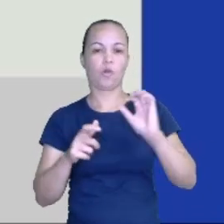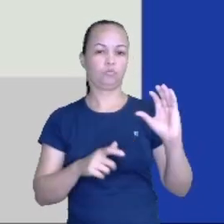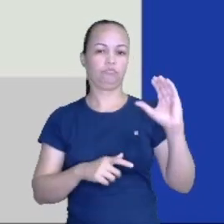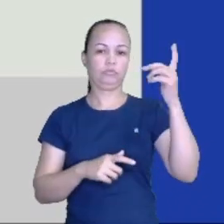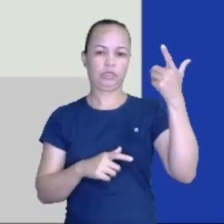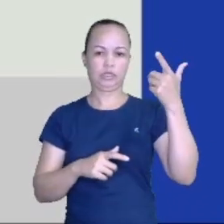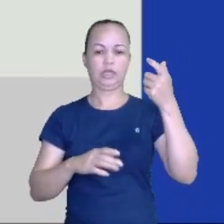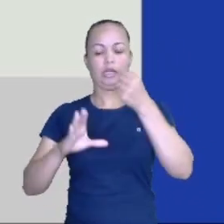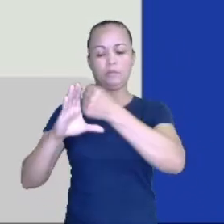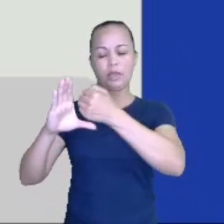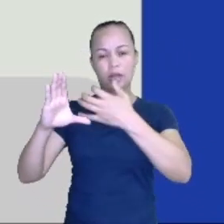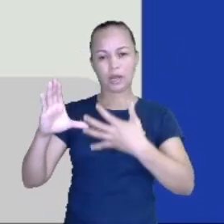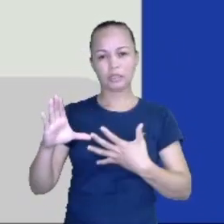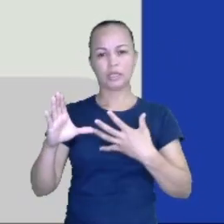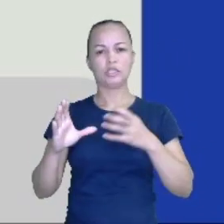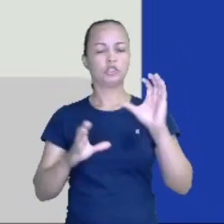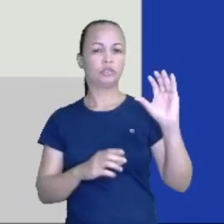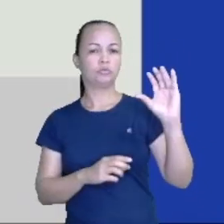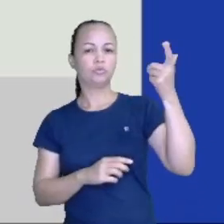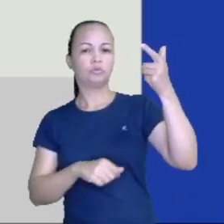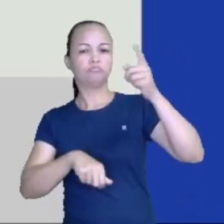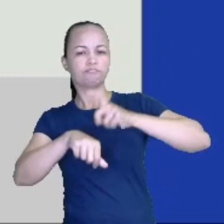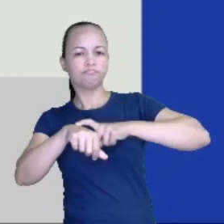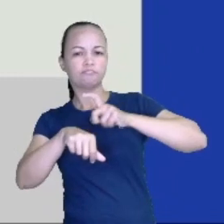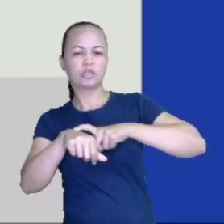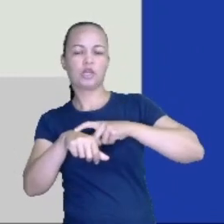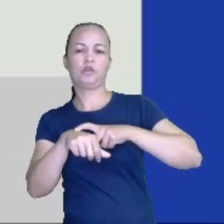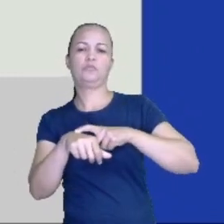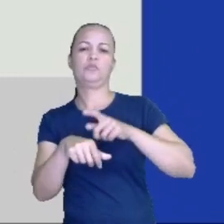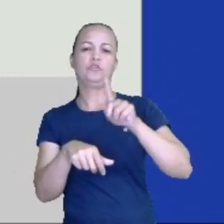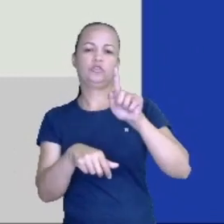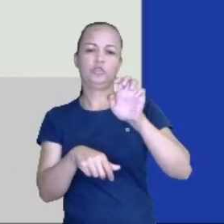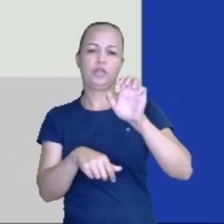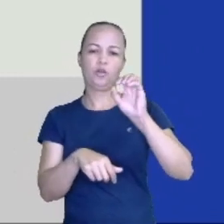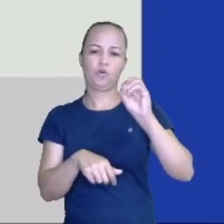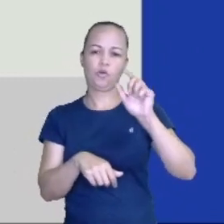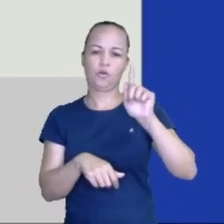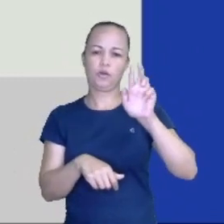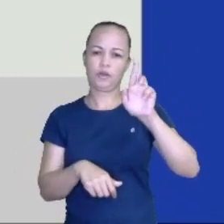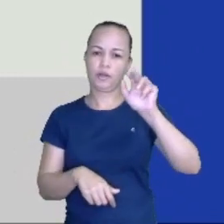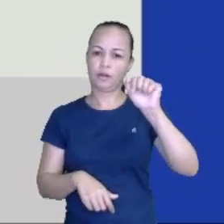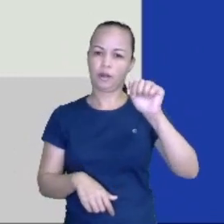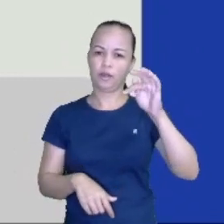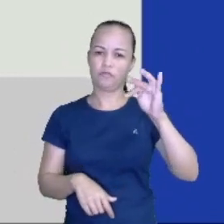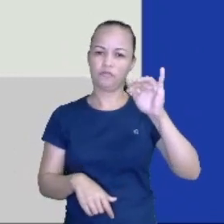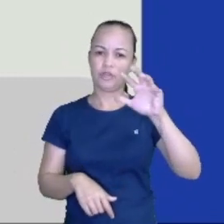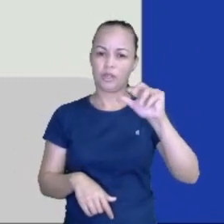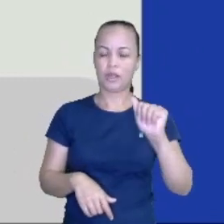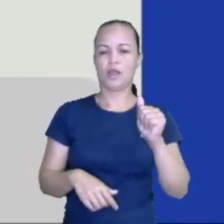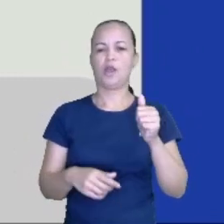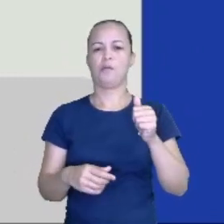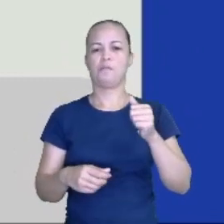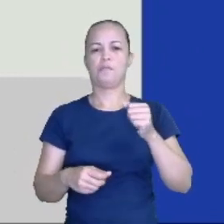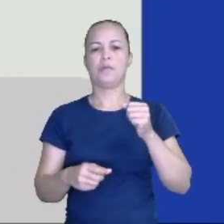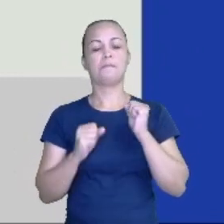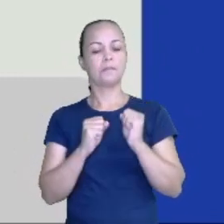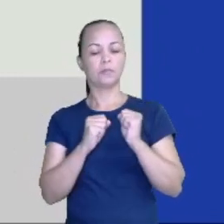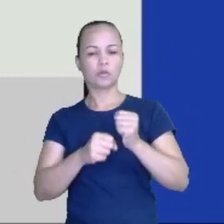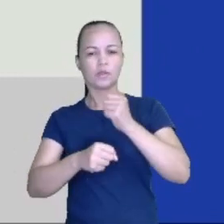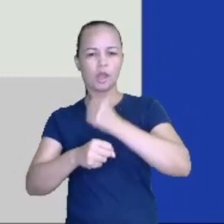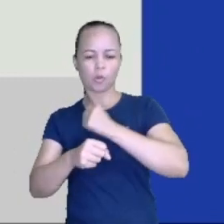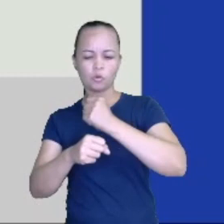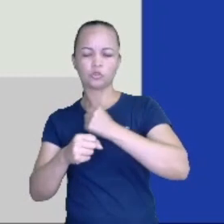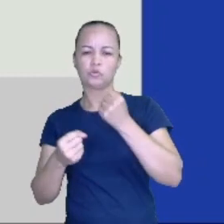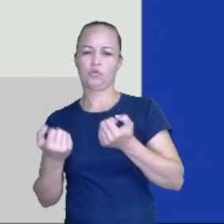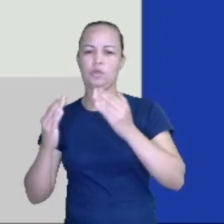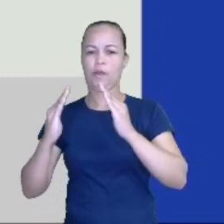as características do tempo, geográfica, para se construir determinada casa. E vai